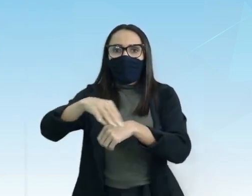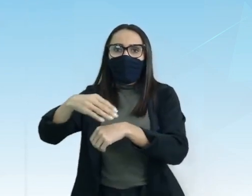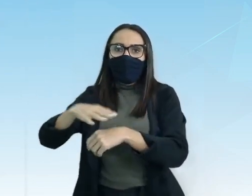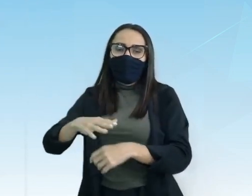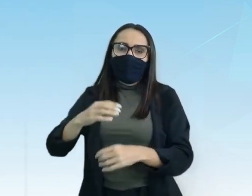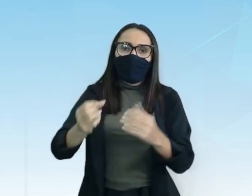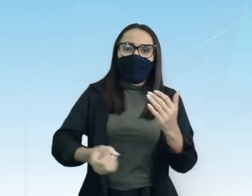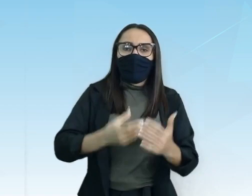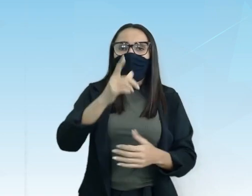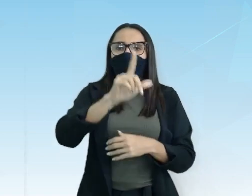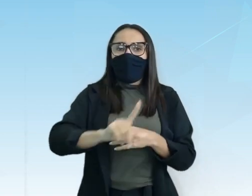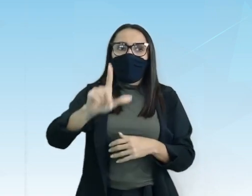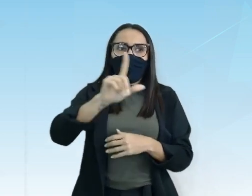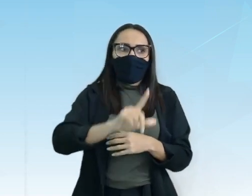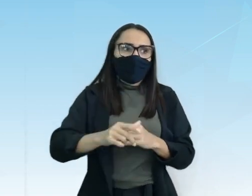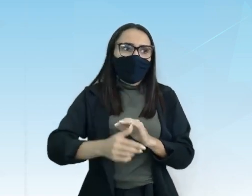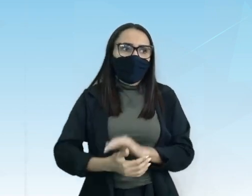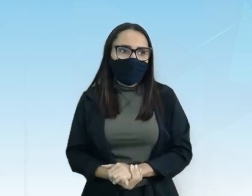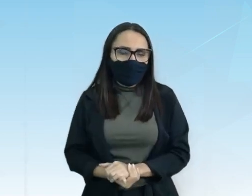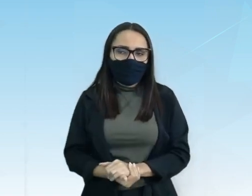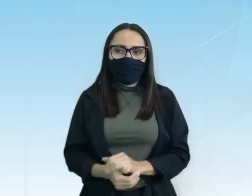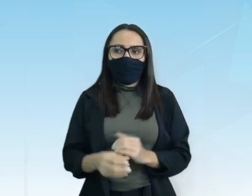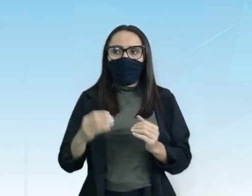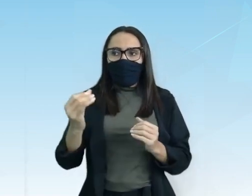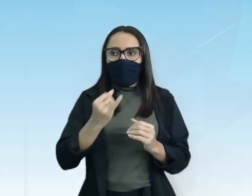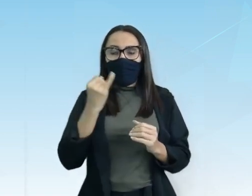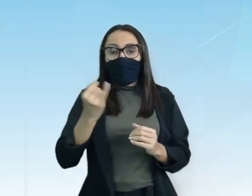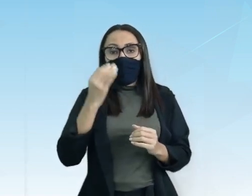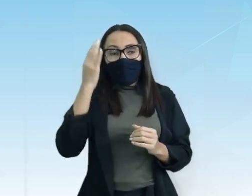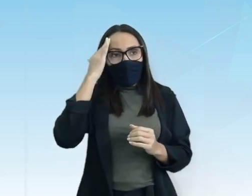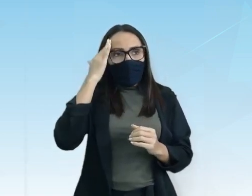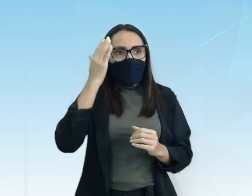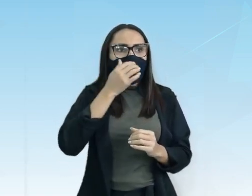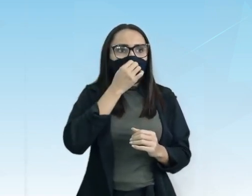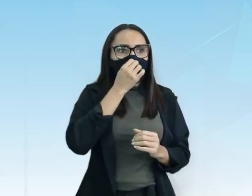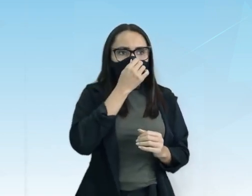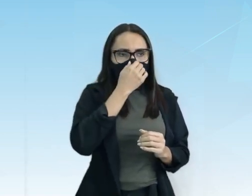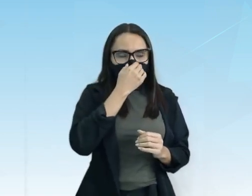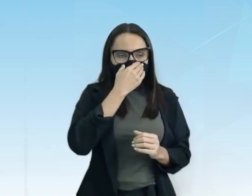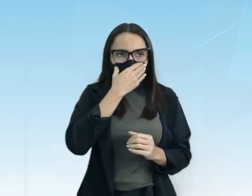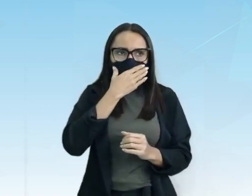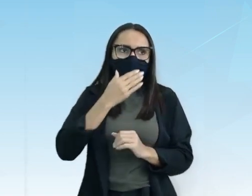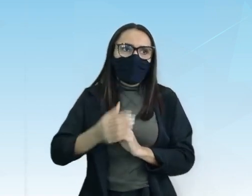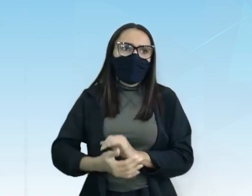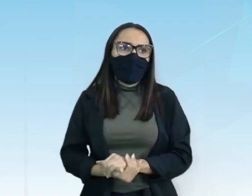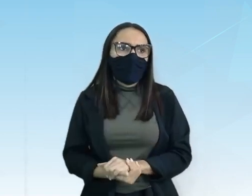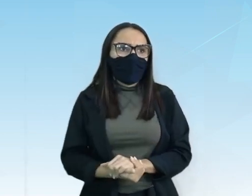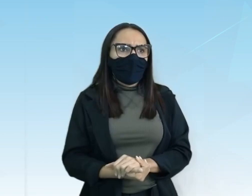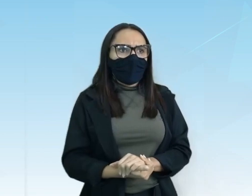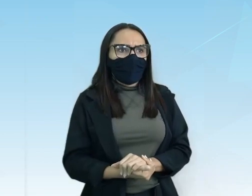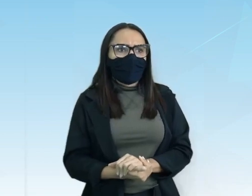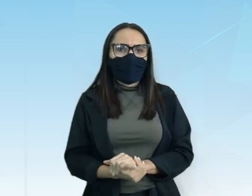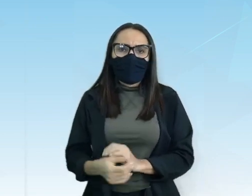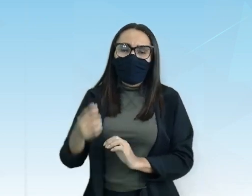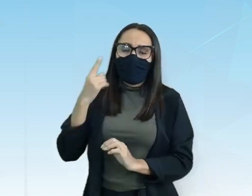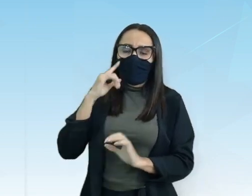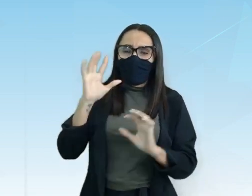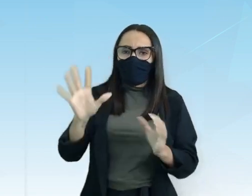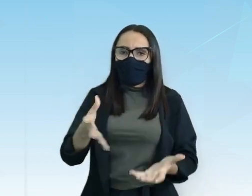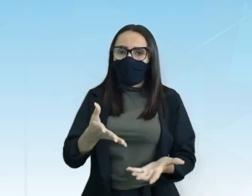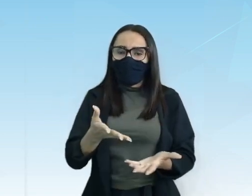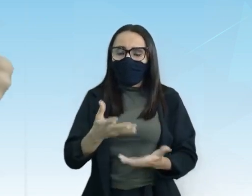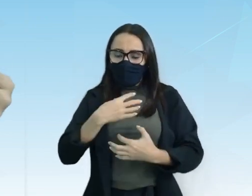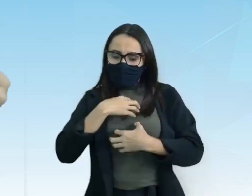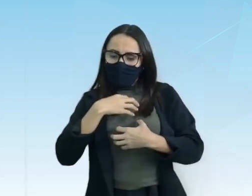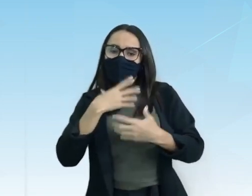criação literária. Então, é importante entender os textos, é importante observar os sentidos